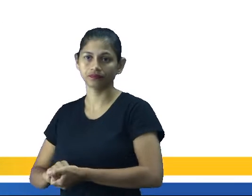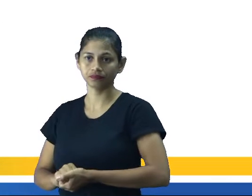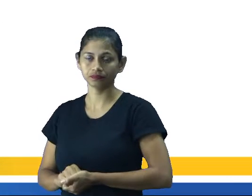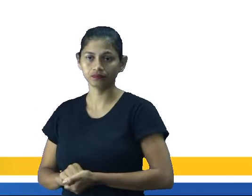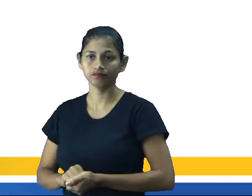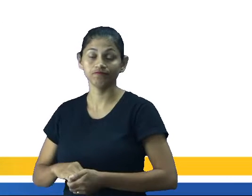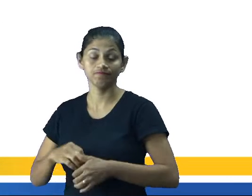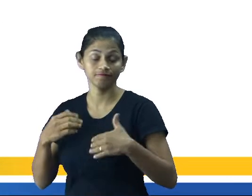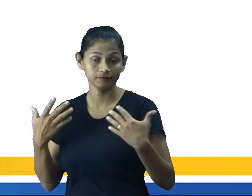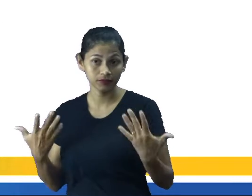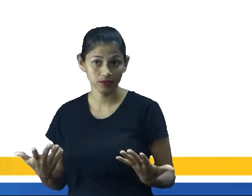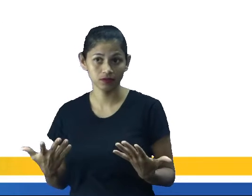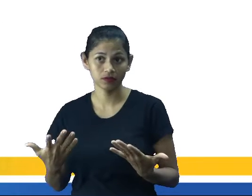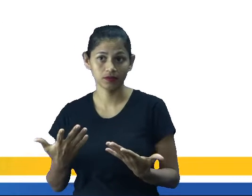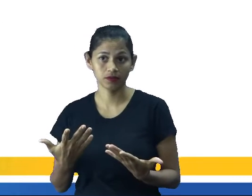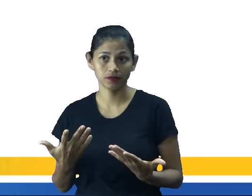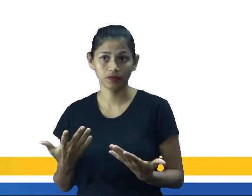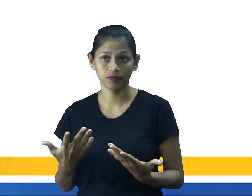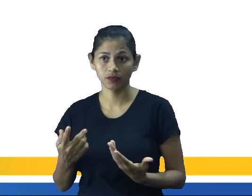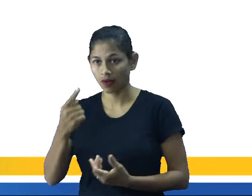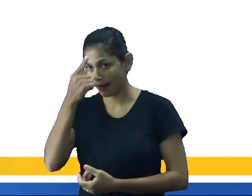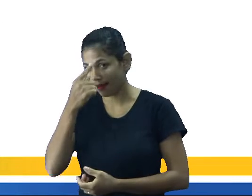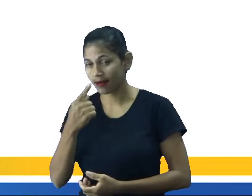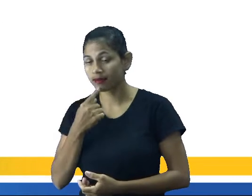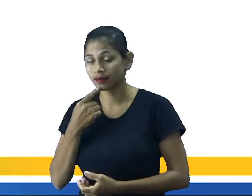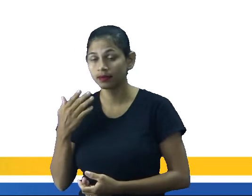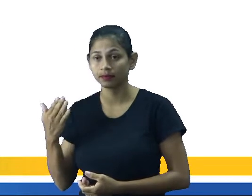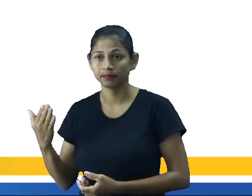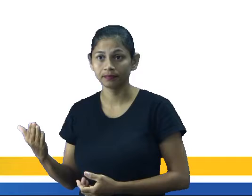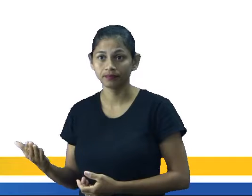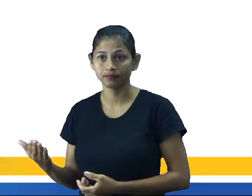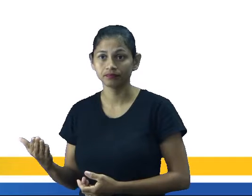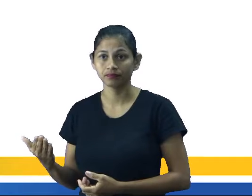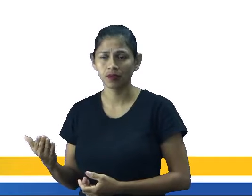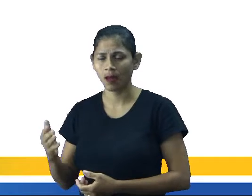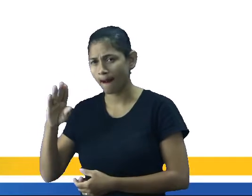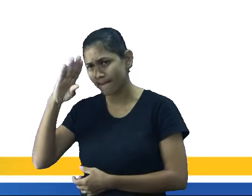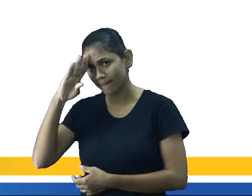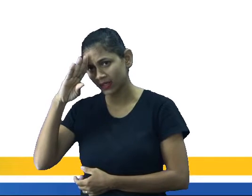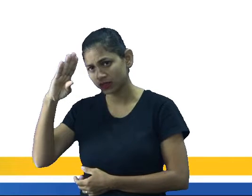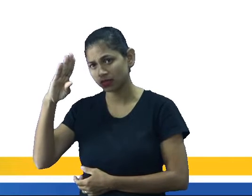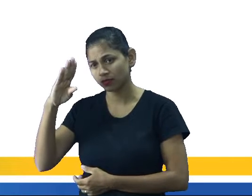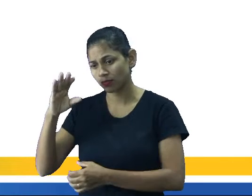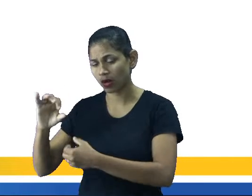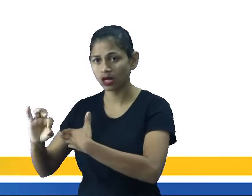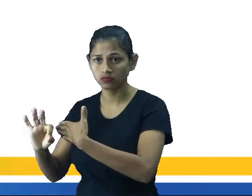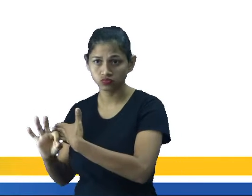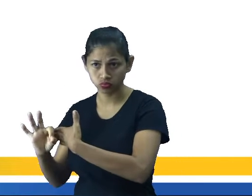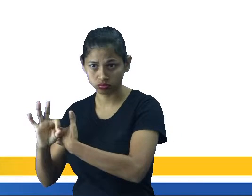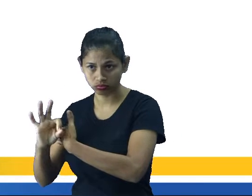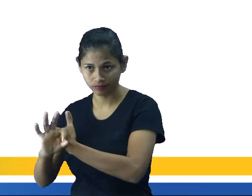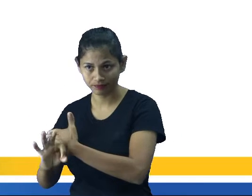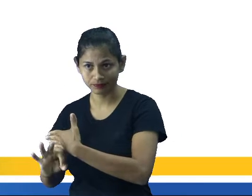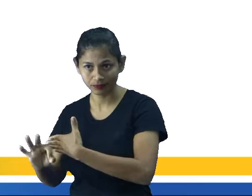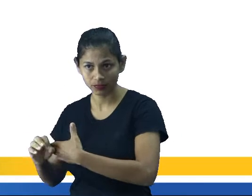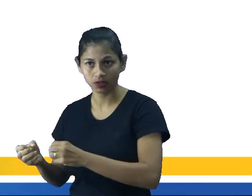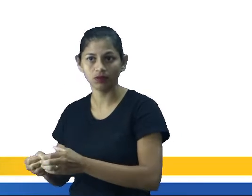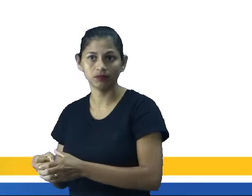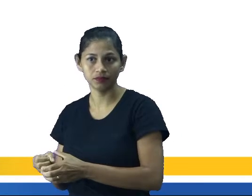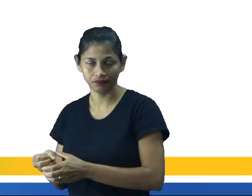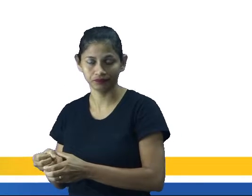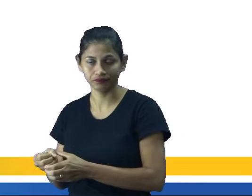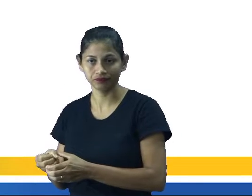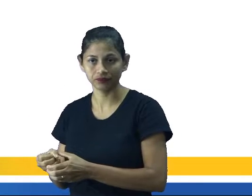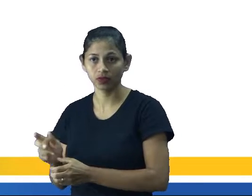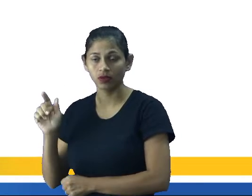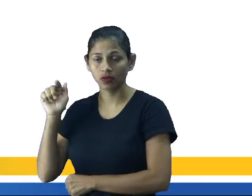Bom, essas daí que vocês estão vendo na figura são as principais organelas celulares, né? Então, quando se fala de uma célula